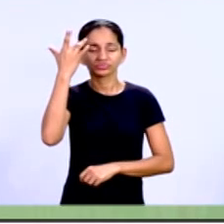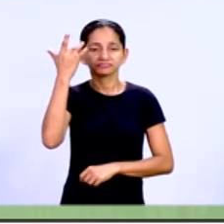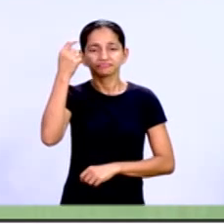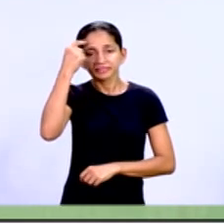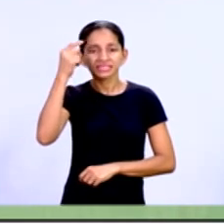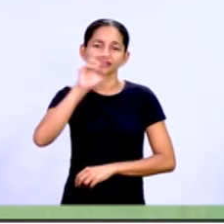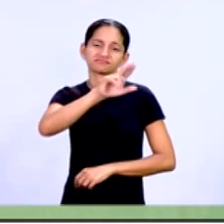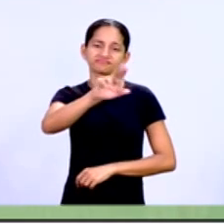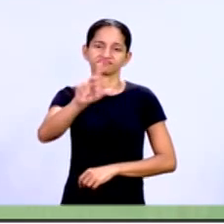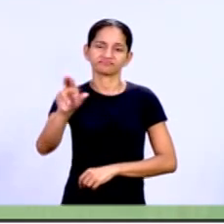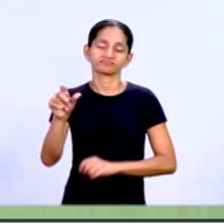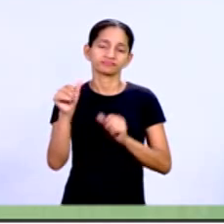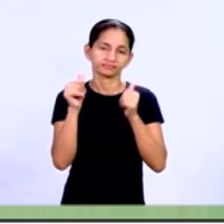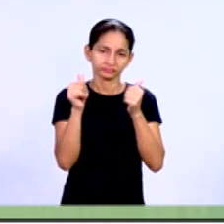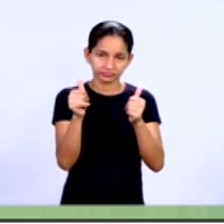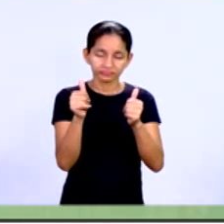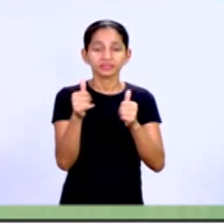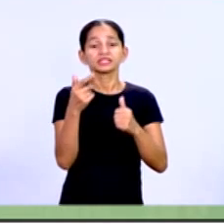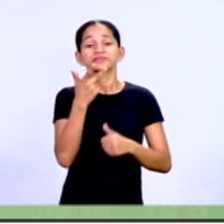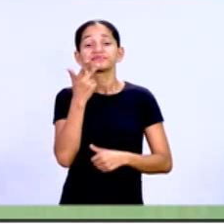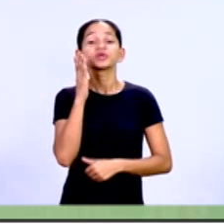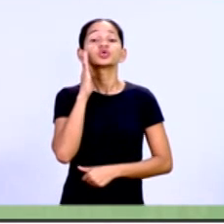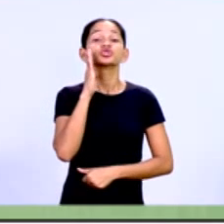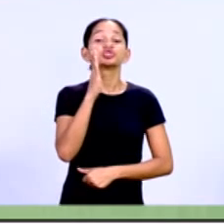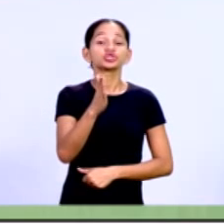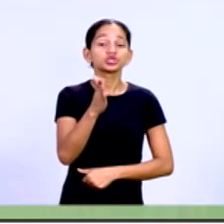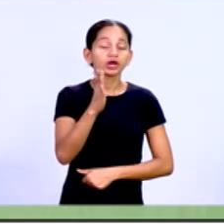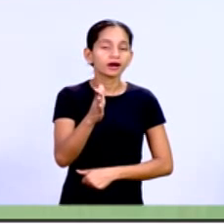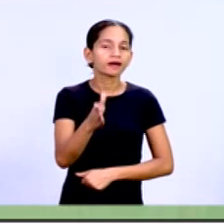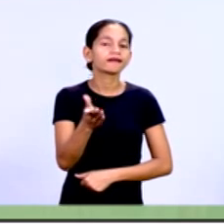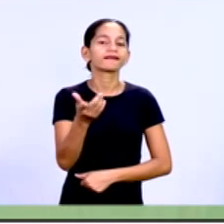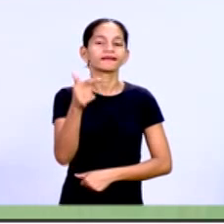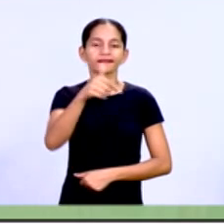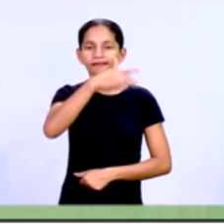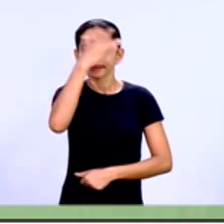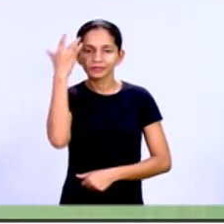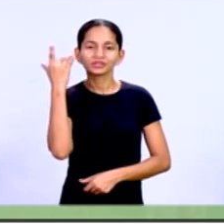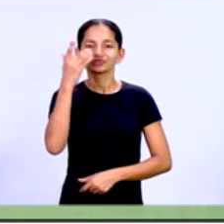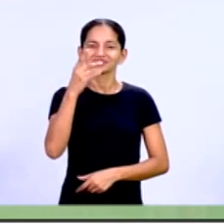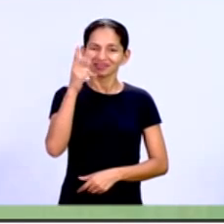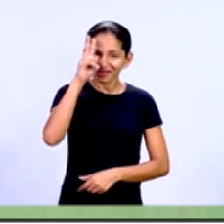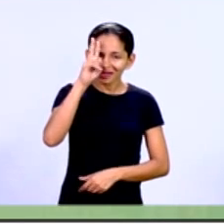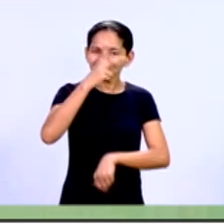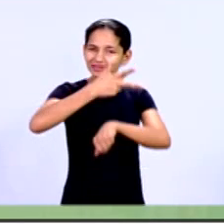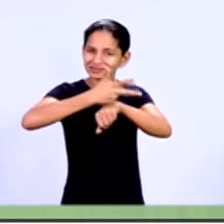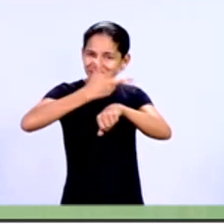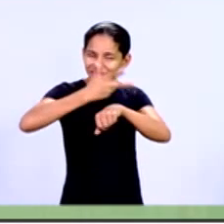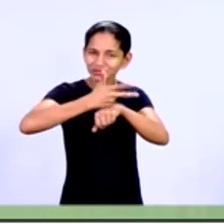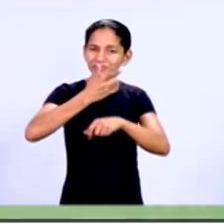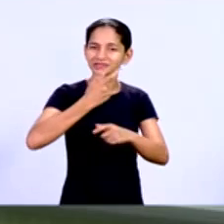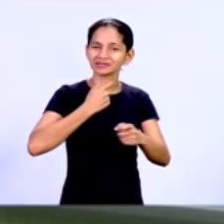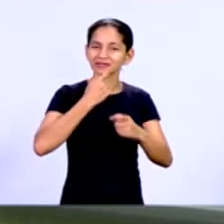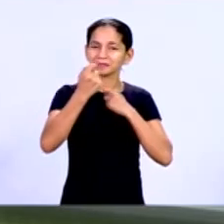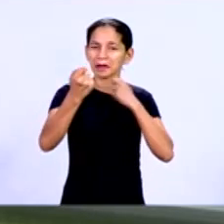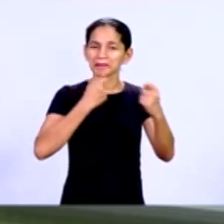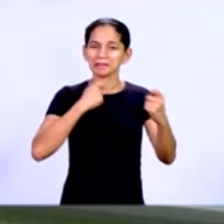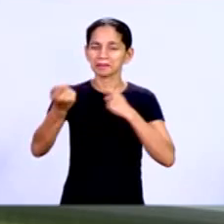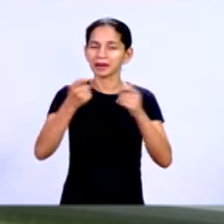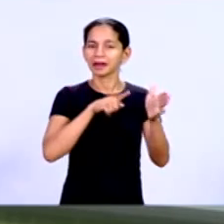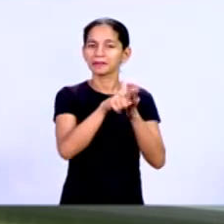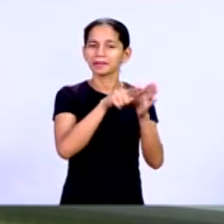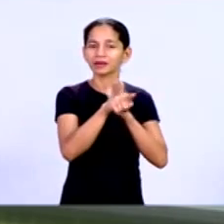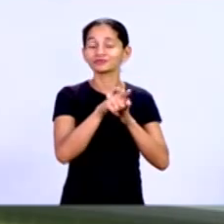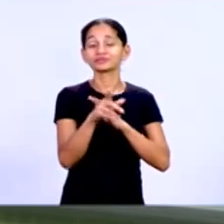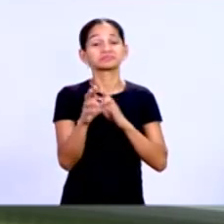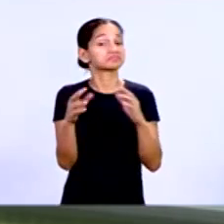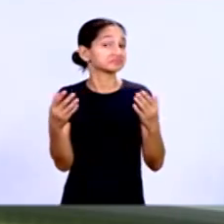Bem, como foi dito pelo professor Ednei, lembrando aquela nossa enquete, né, que foi feita no mercado, a visão geral de